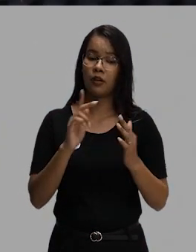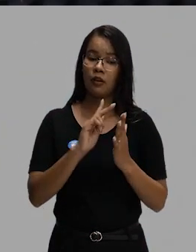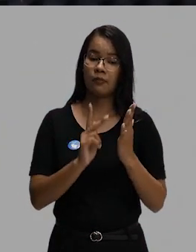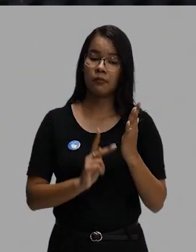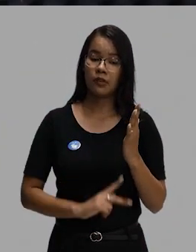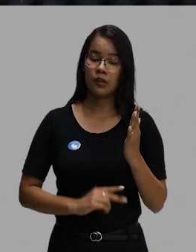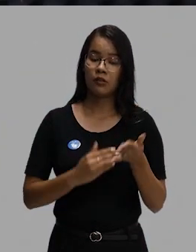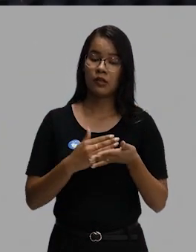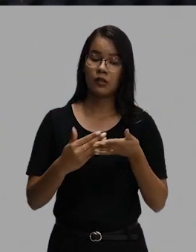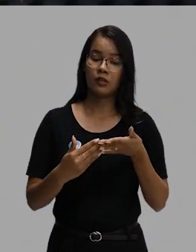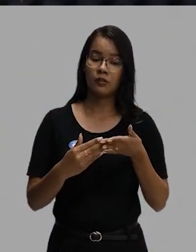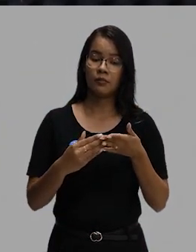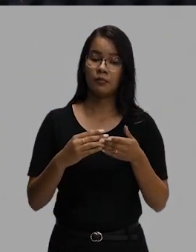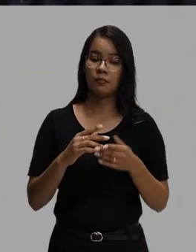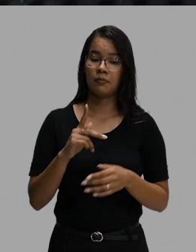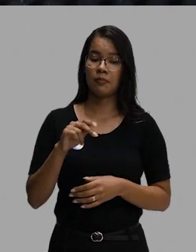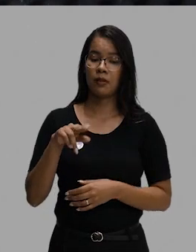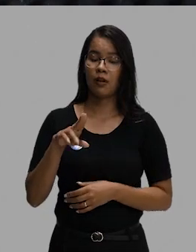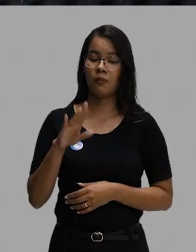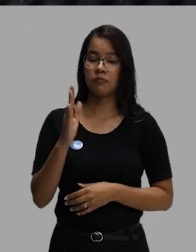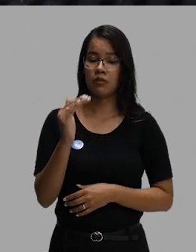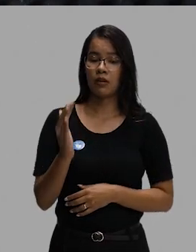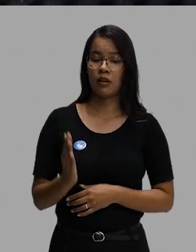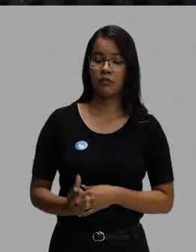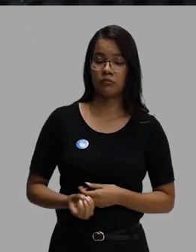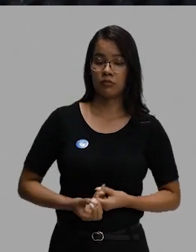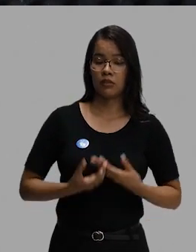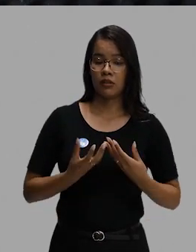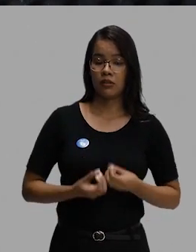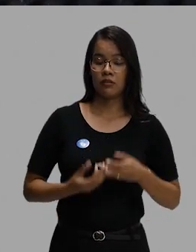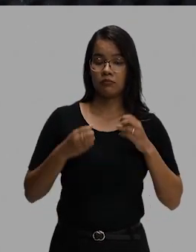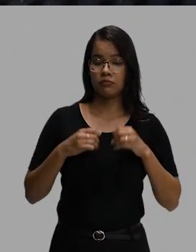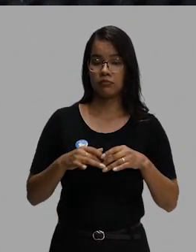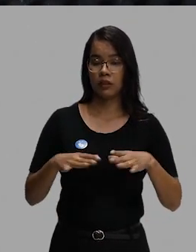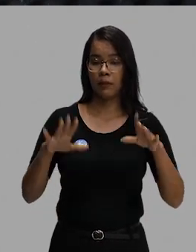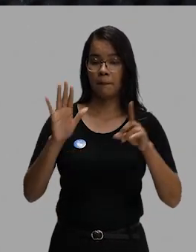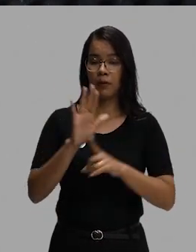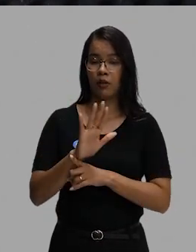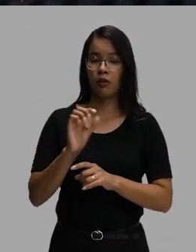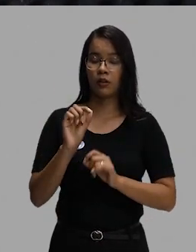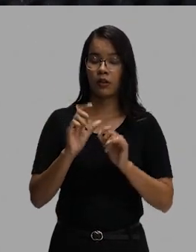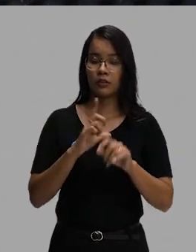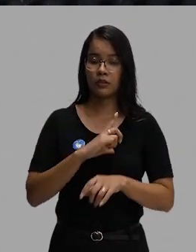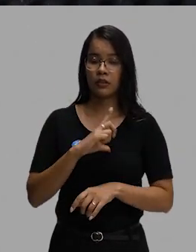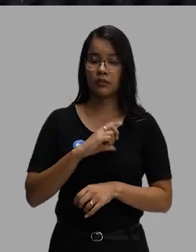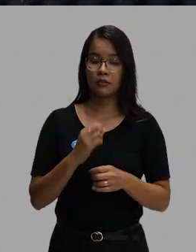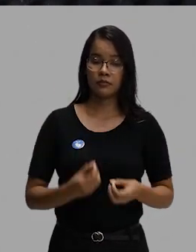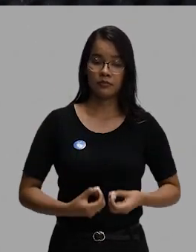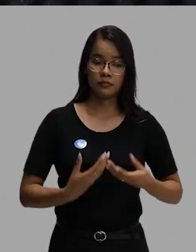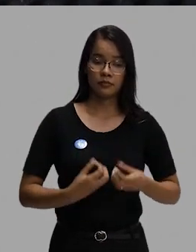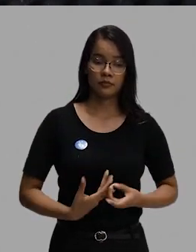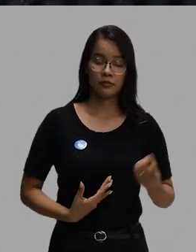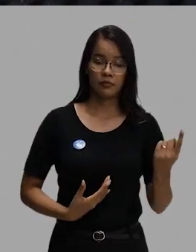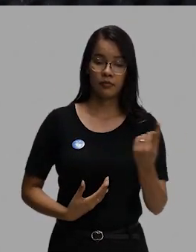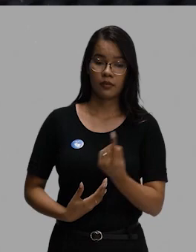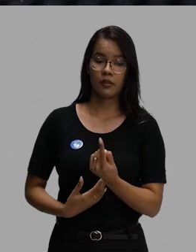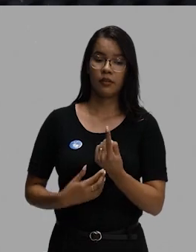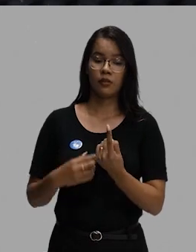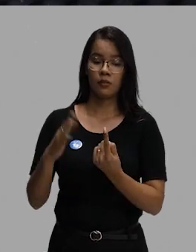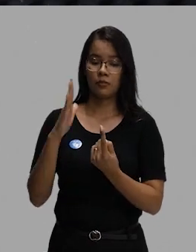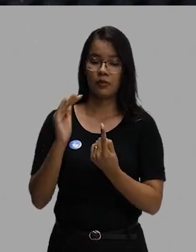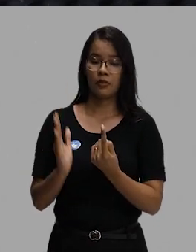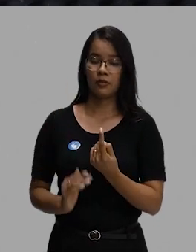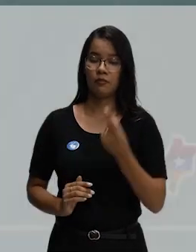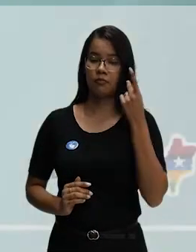início do pau-brasil é de exportação, é mostrar o que tem produzido aqui no Brasil para o mundo. E a Tarsila do Amaral faz isso na